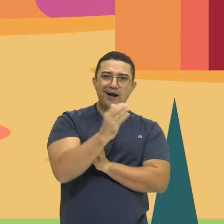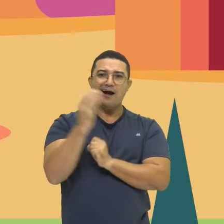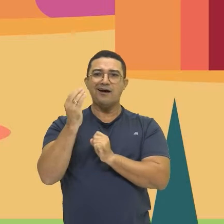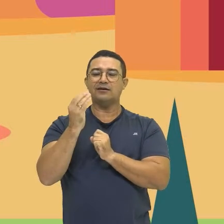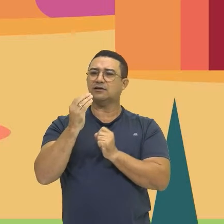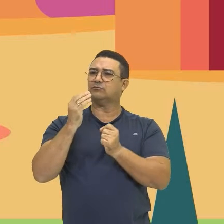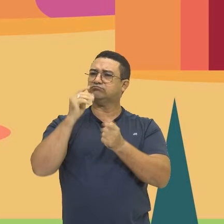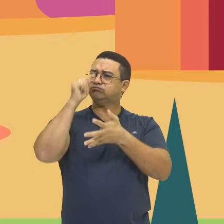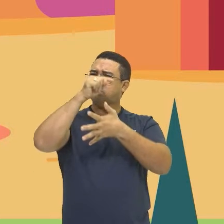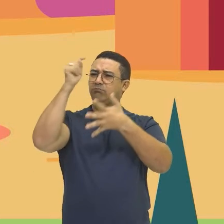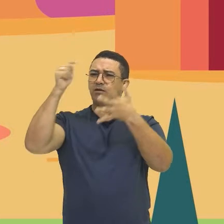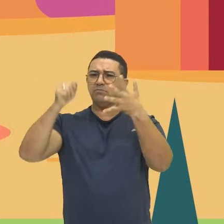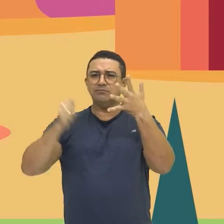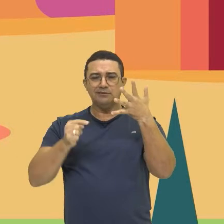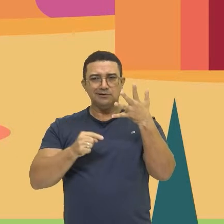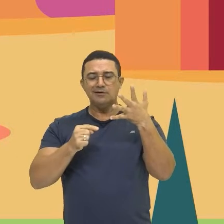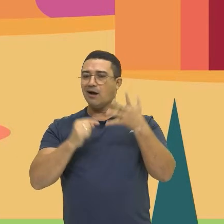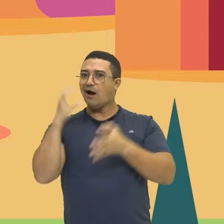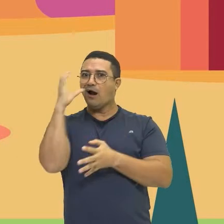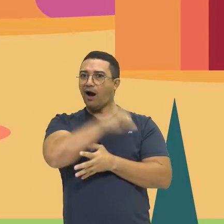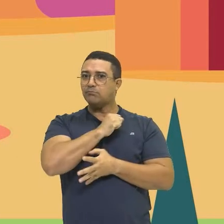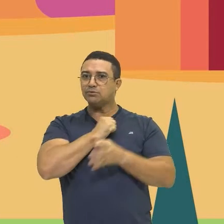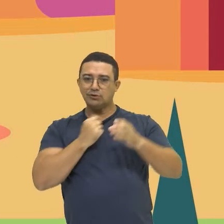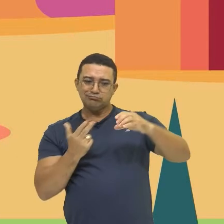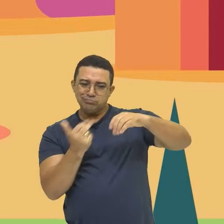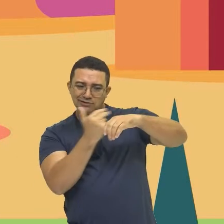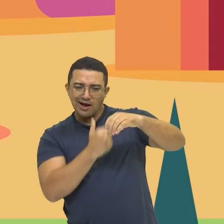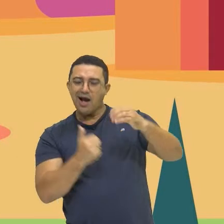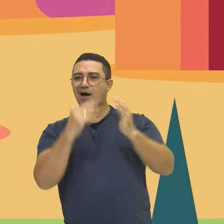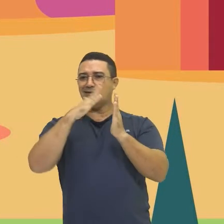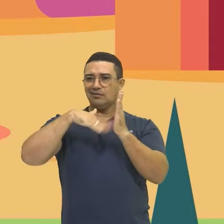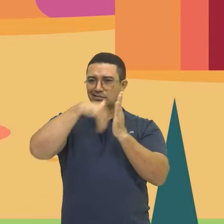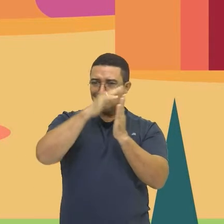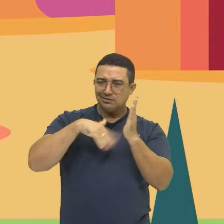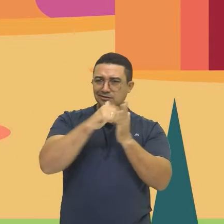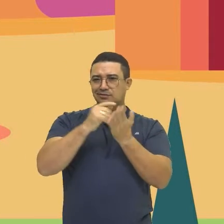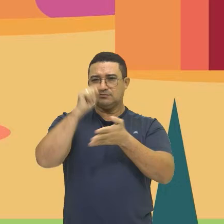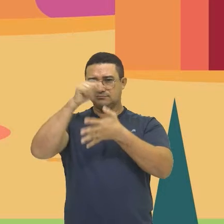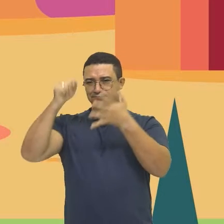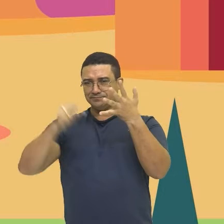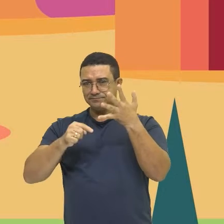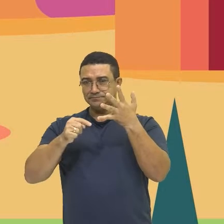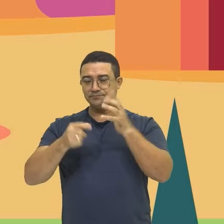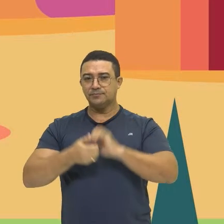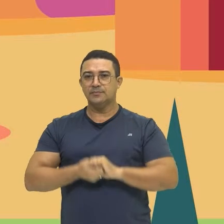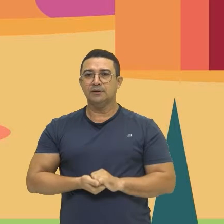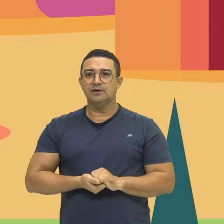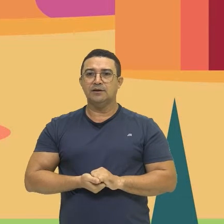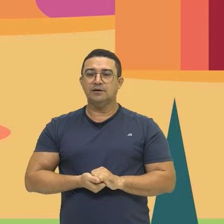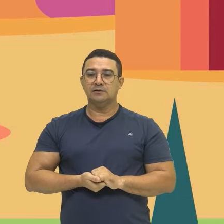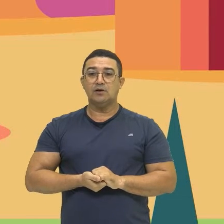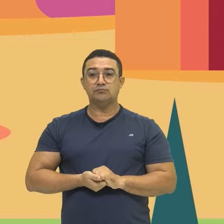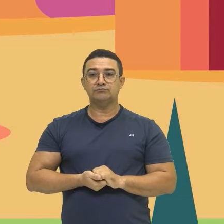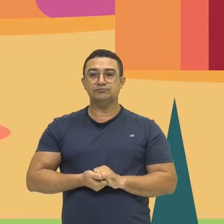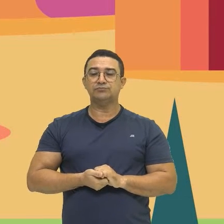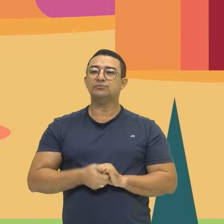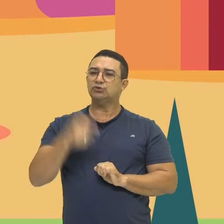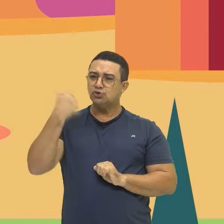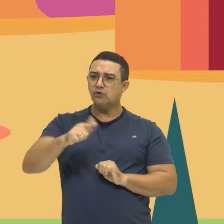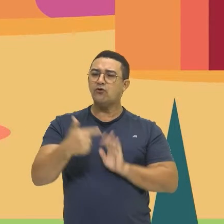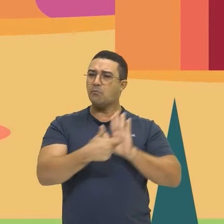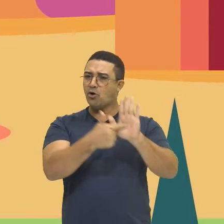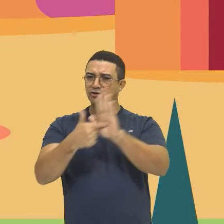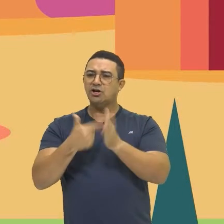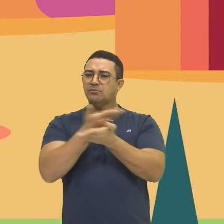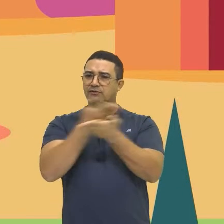muito esquematizado, muito rápido, tá bom? E aí eu trouxe para vocês, mais uma vez, aquele exemplo que